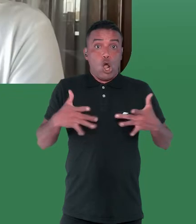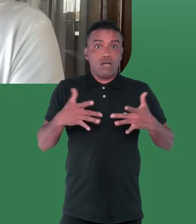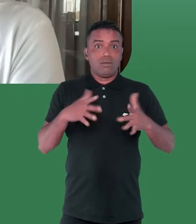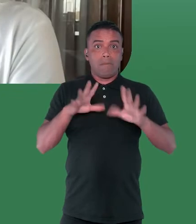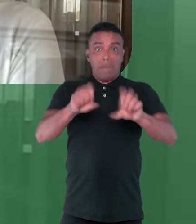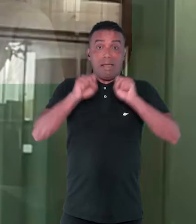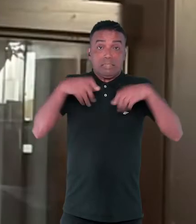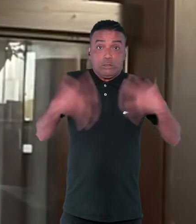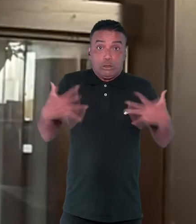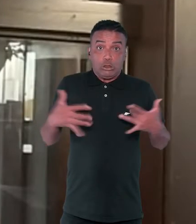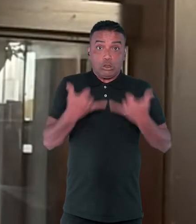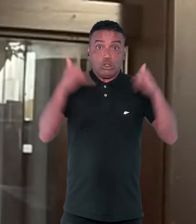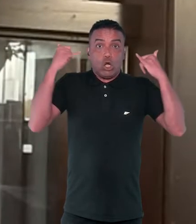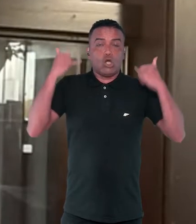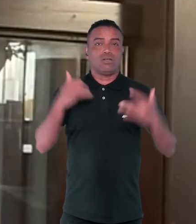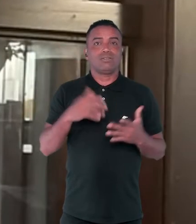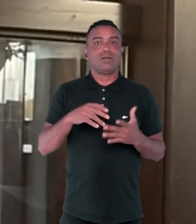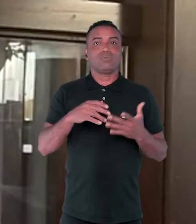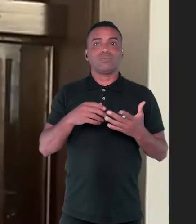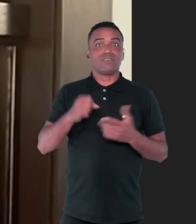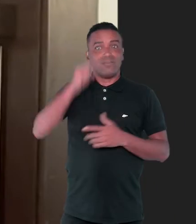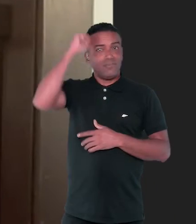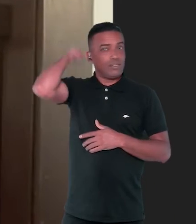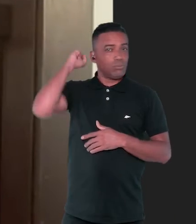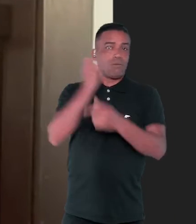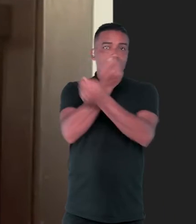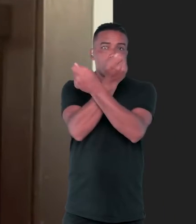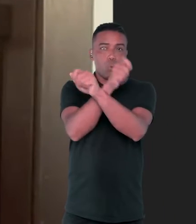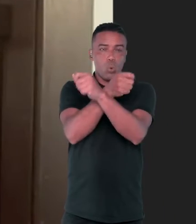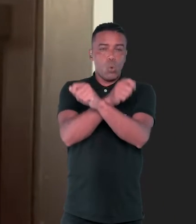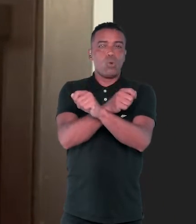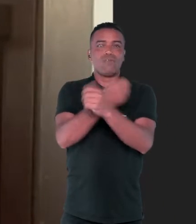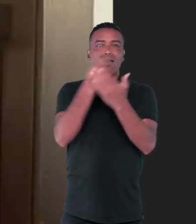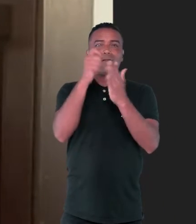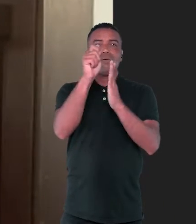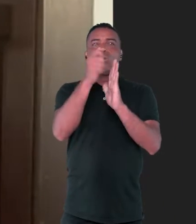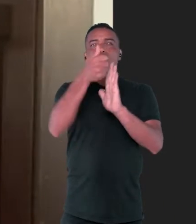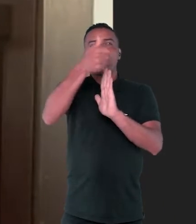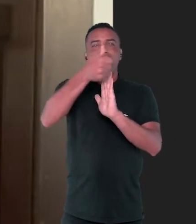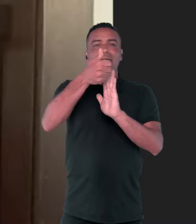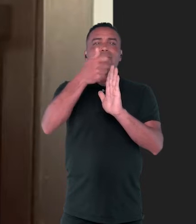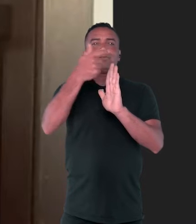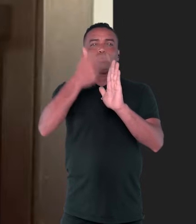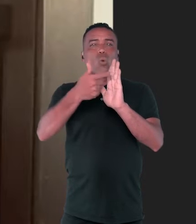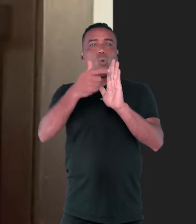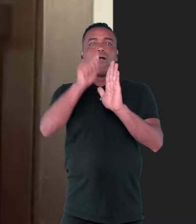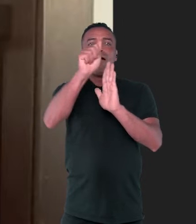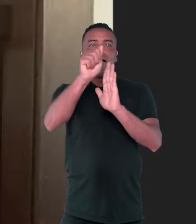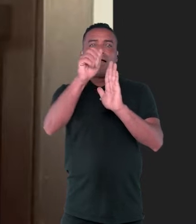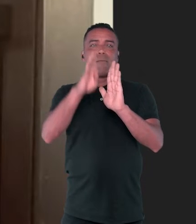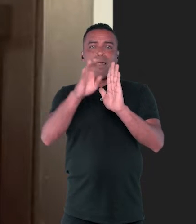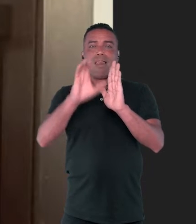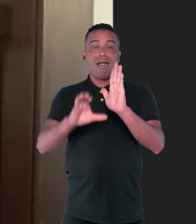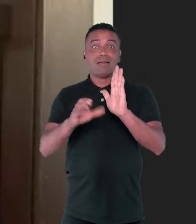fazendo cobertura de vestibular na PUC, narrando o gabarito, que deu um choque, jogou o microfone